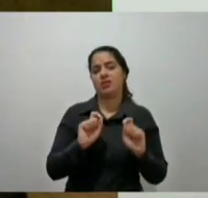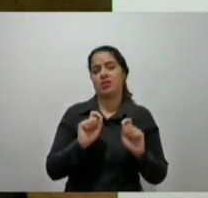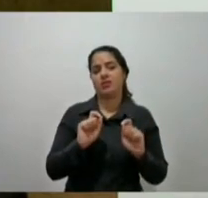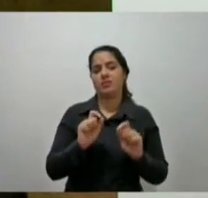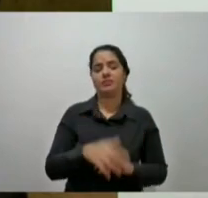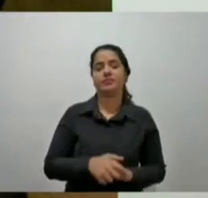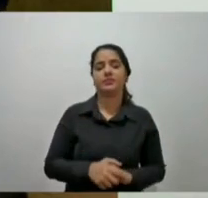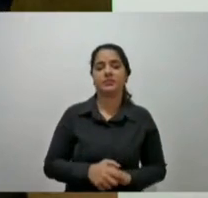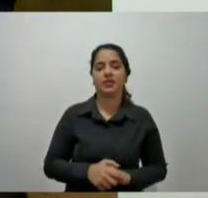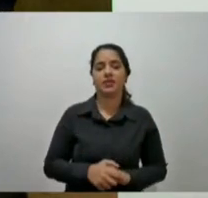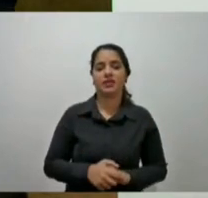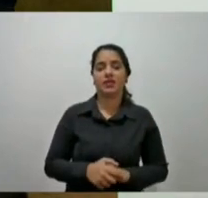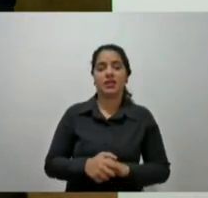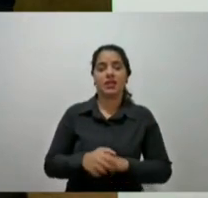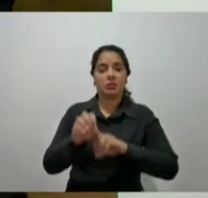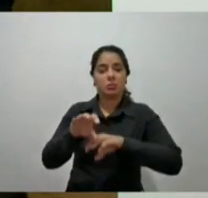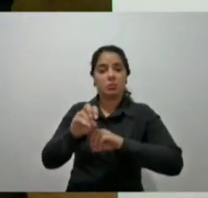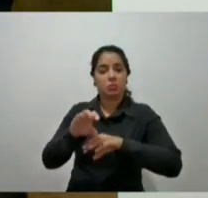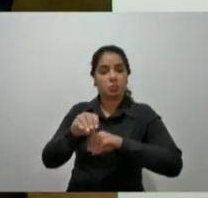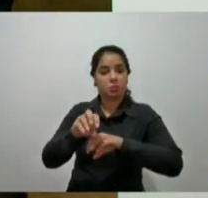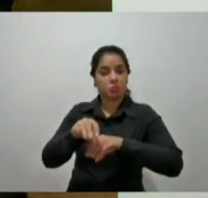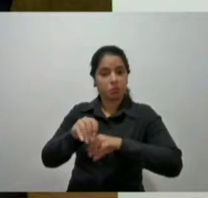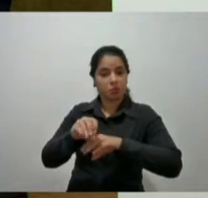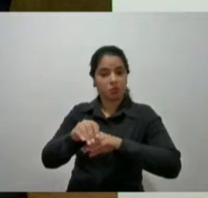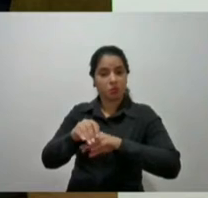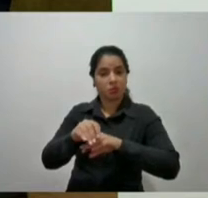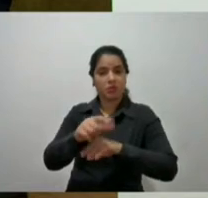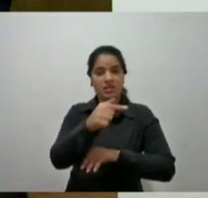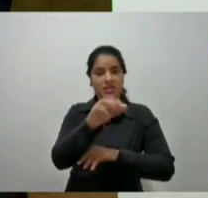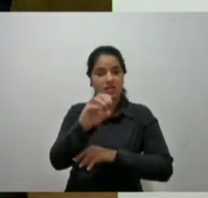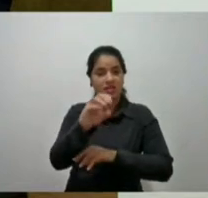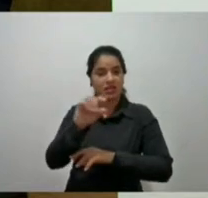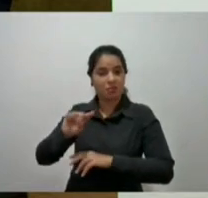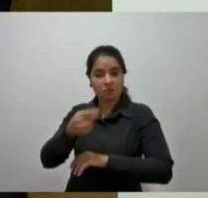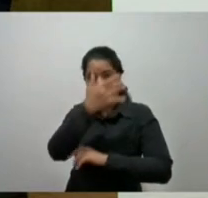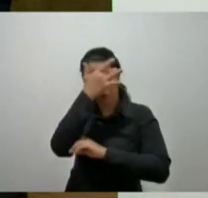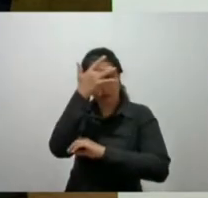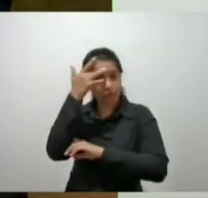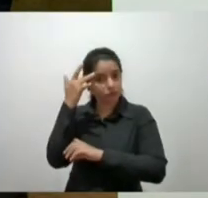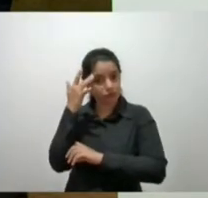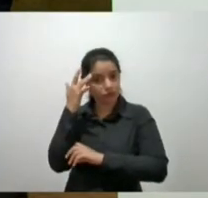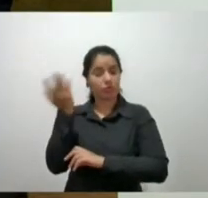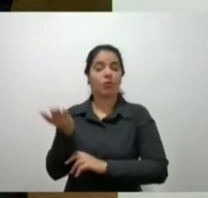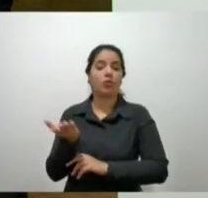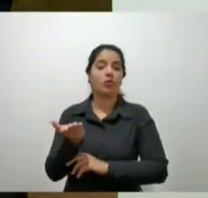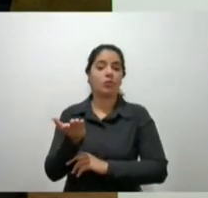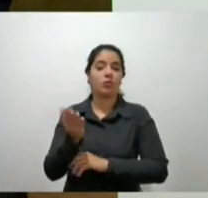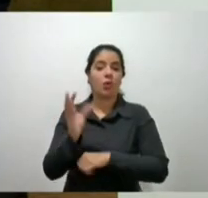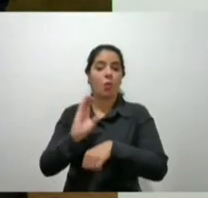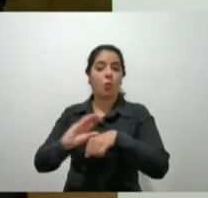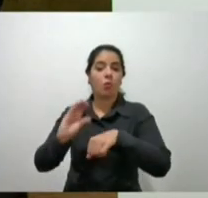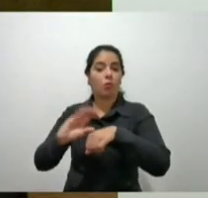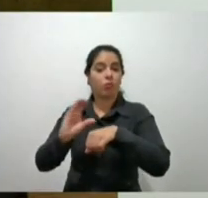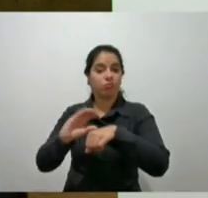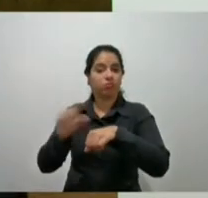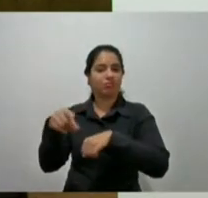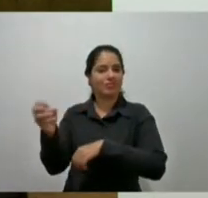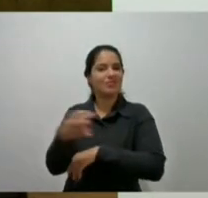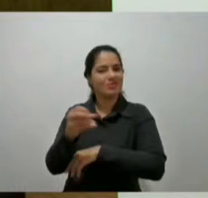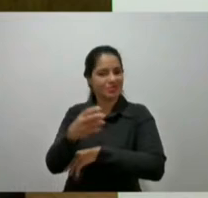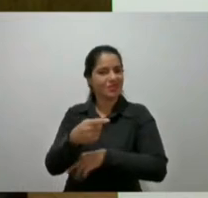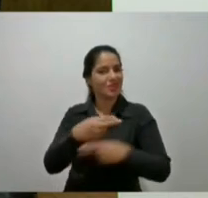tratava. Então, de uma forma, hoje a gente está criando uma energia positiva em torno